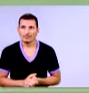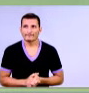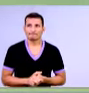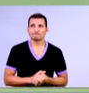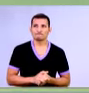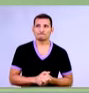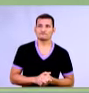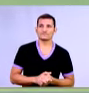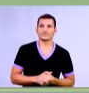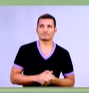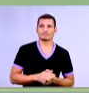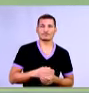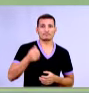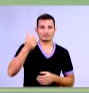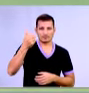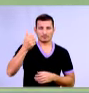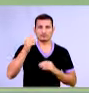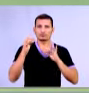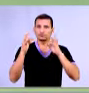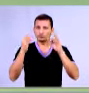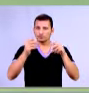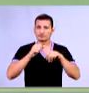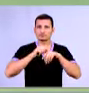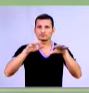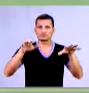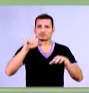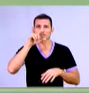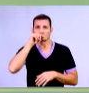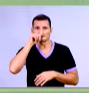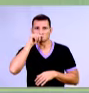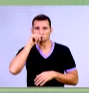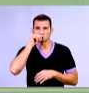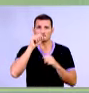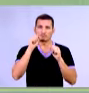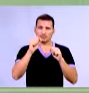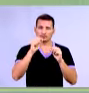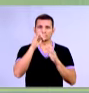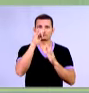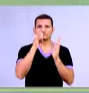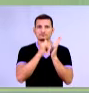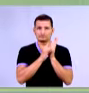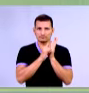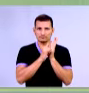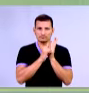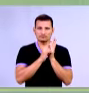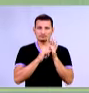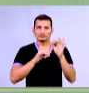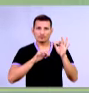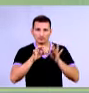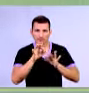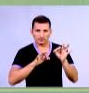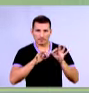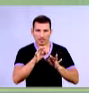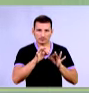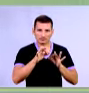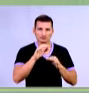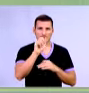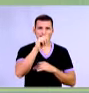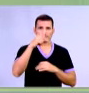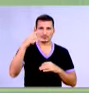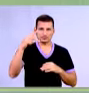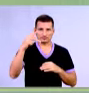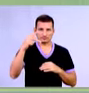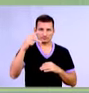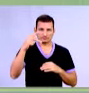primeiro lugar, todas as distribuições Linux podem ser instaladas, configuradas, aplicativos